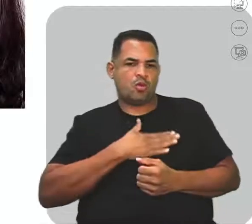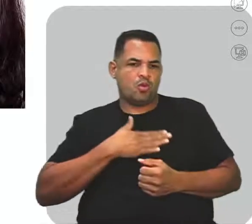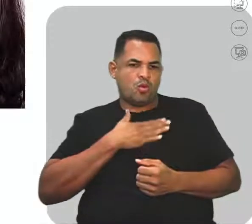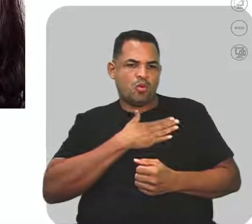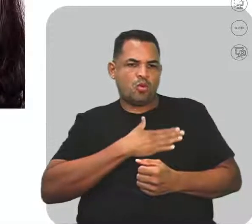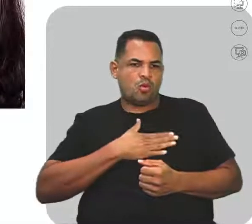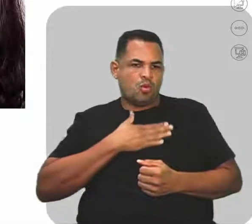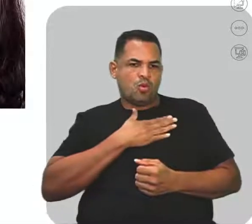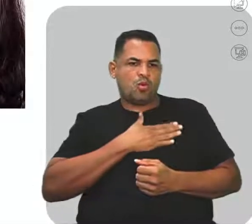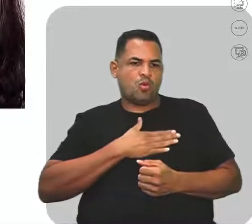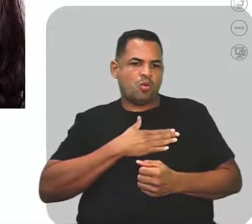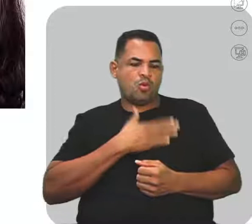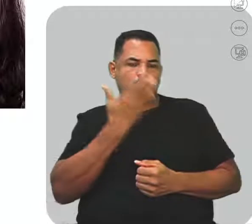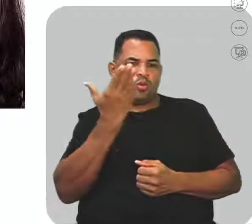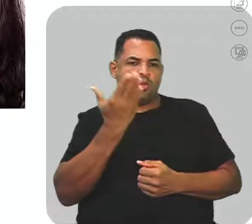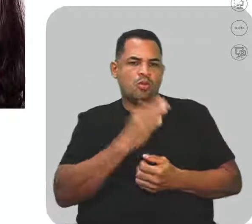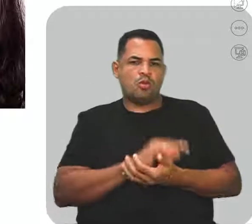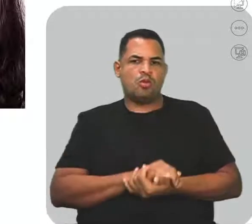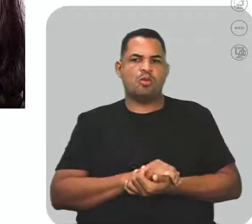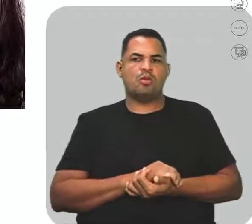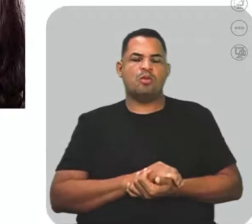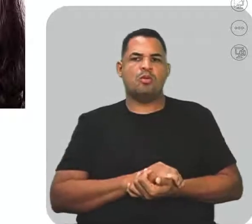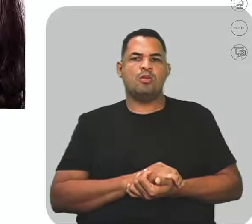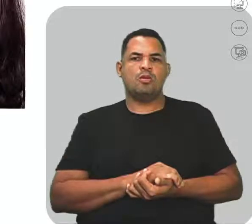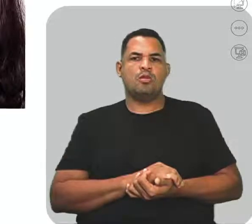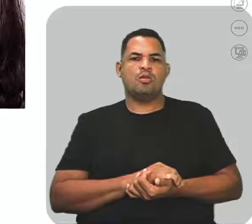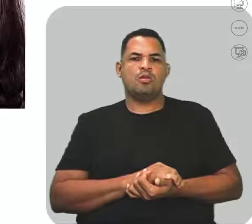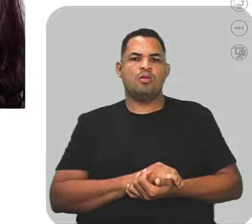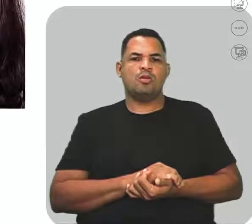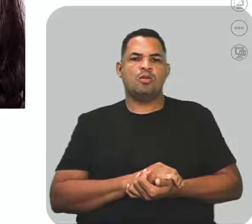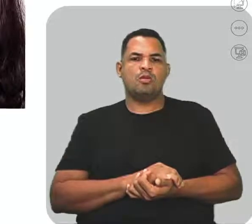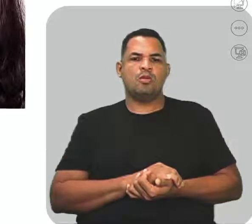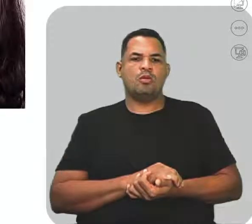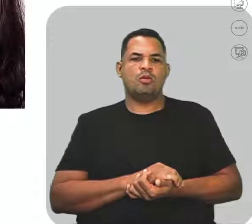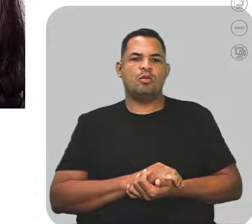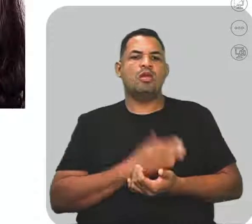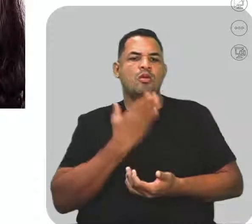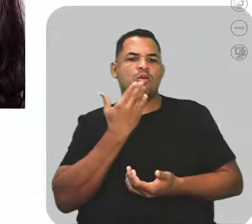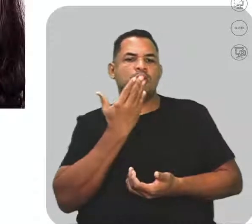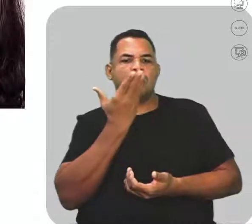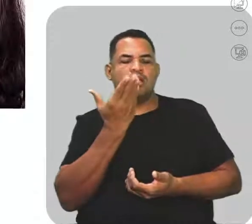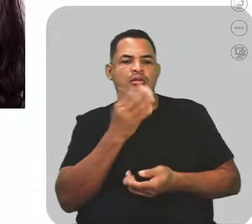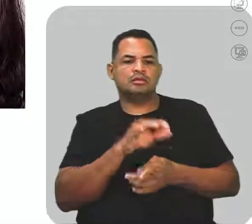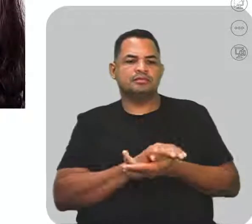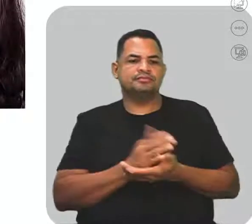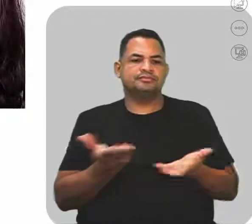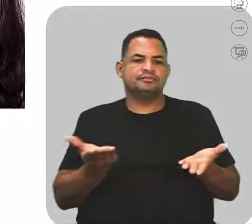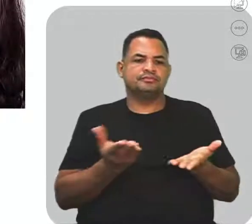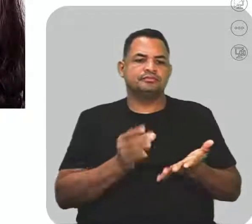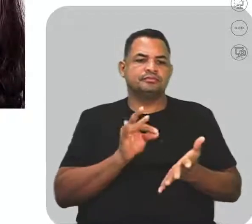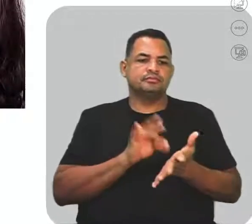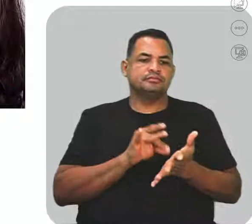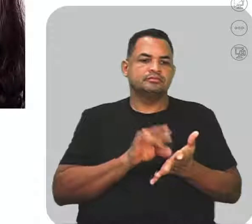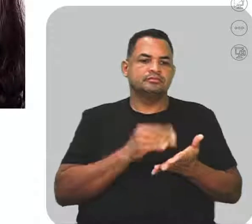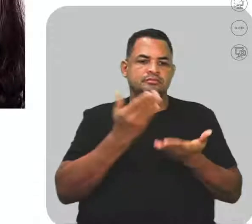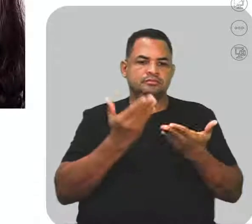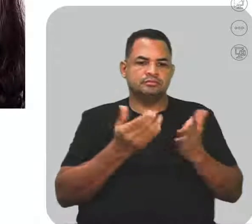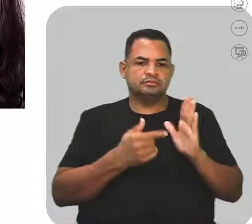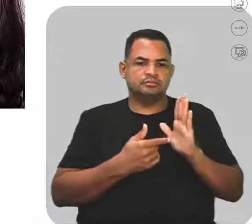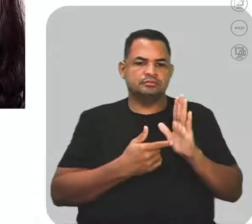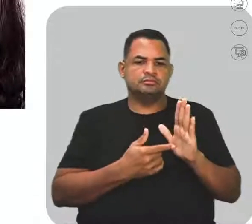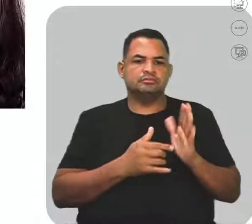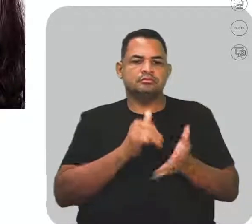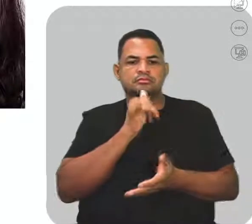perdão, com verbo, né? Nós temos, além de gostar, temos também comer, né? E, na verdade, a gente está trazendo aqui